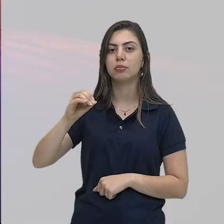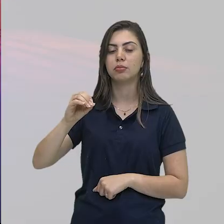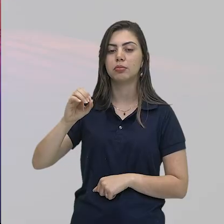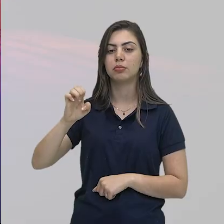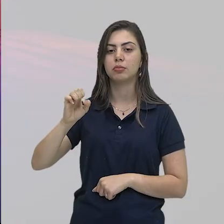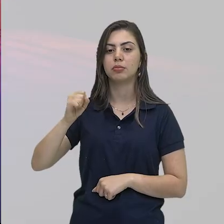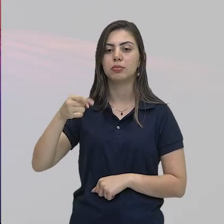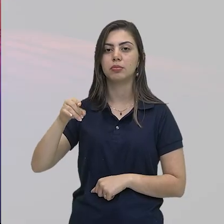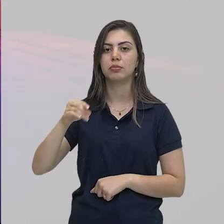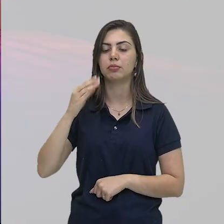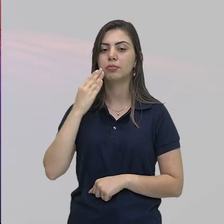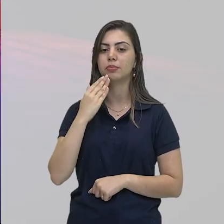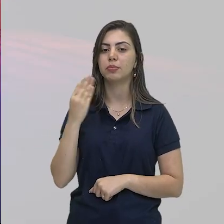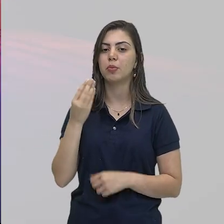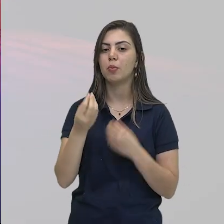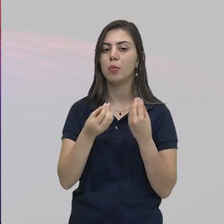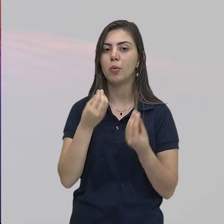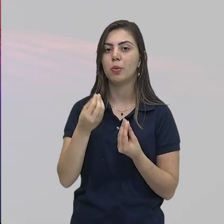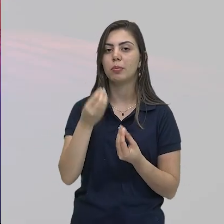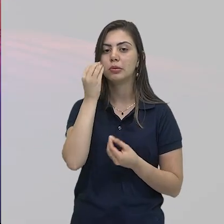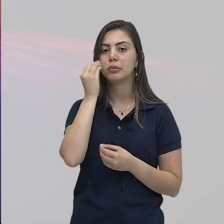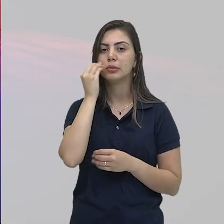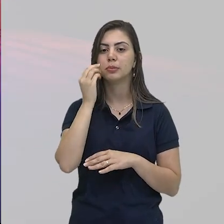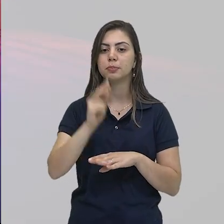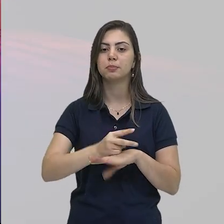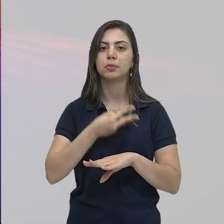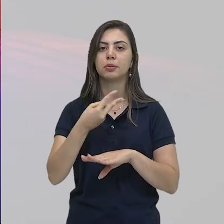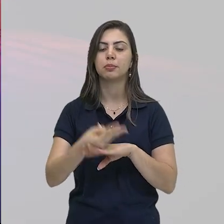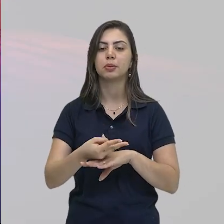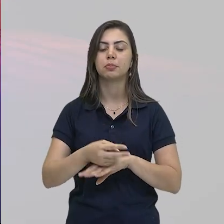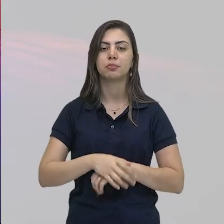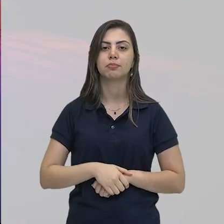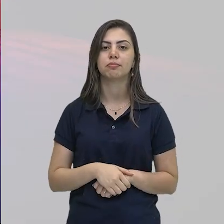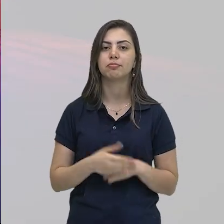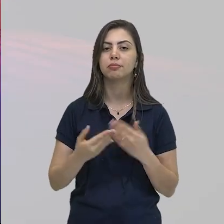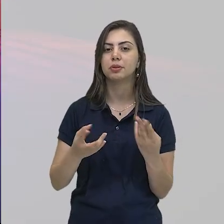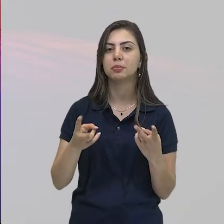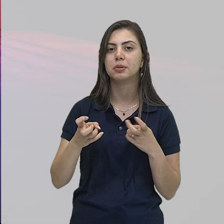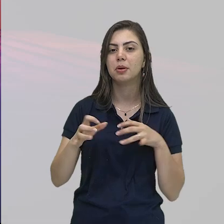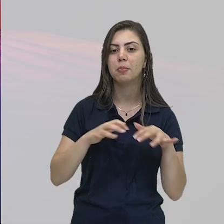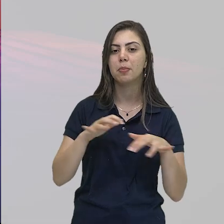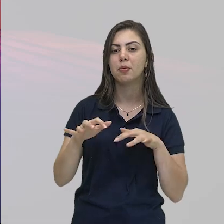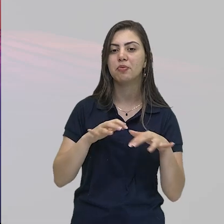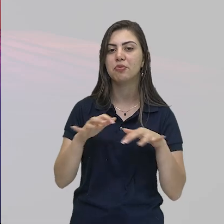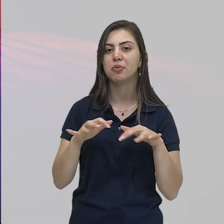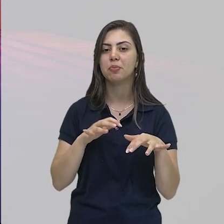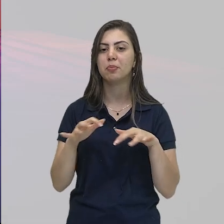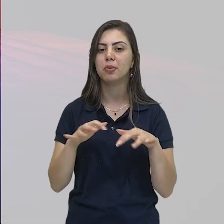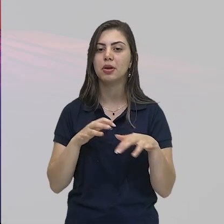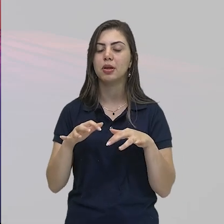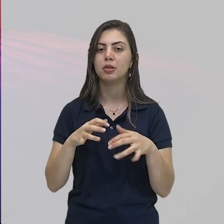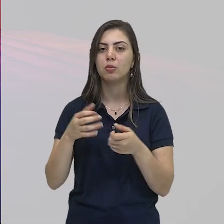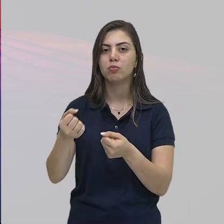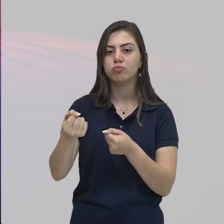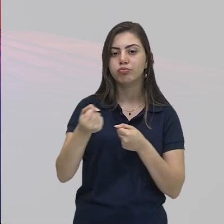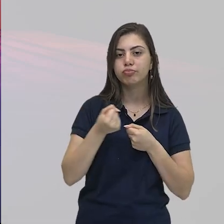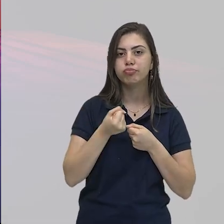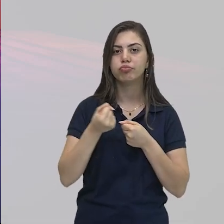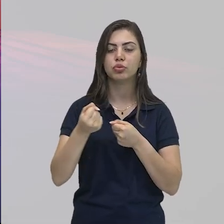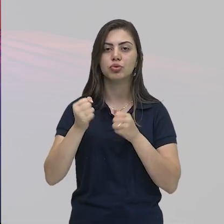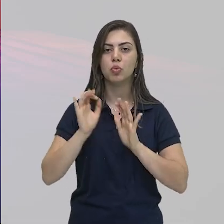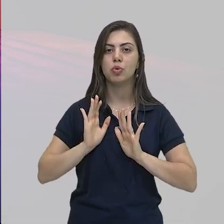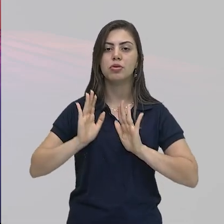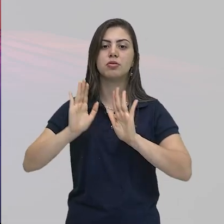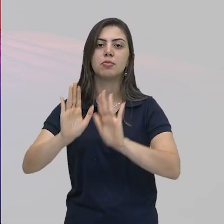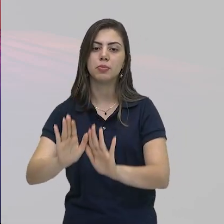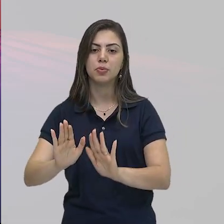nosso oponente ao solo, no solo, olha só. Movimentos como rasteiras, puxões e